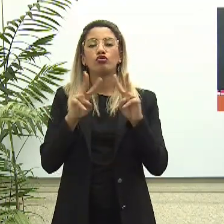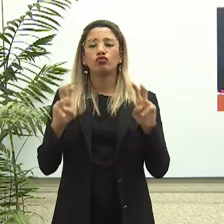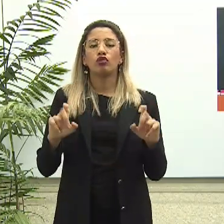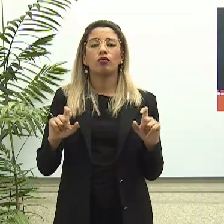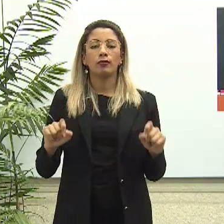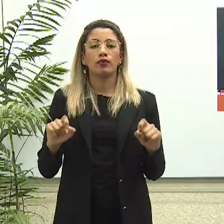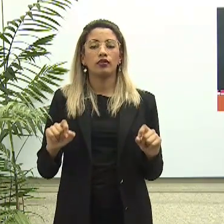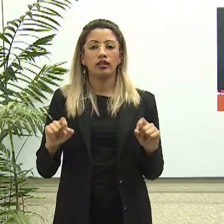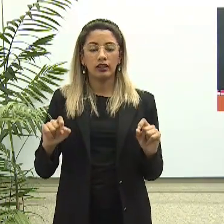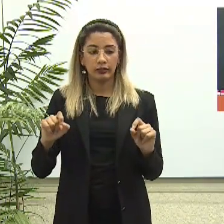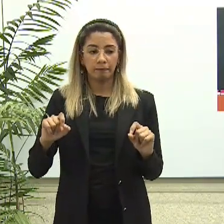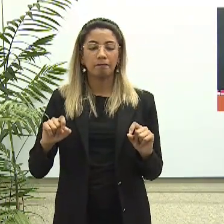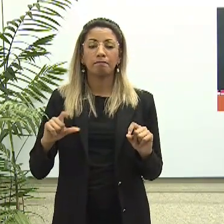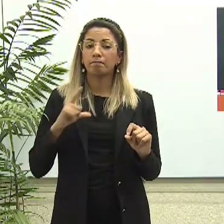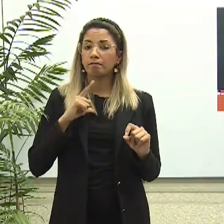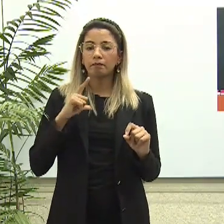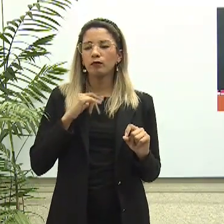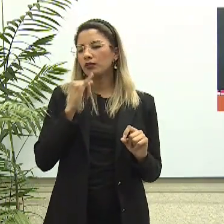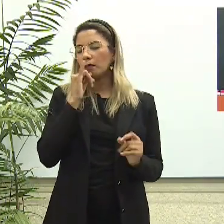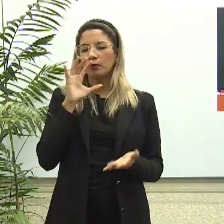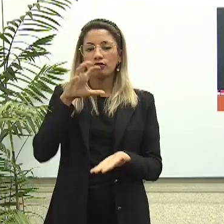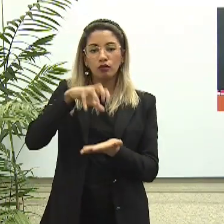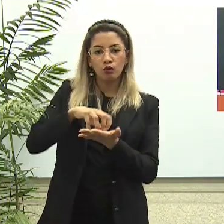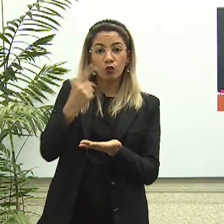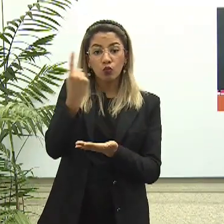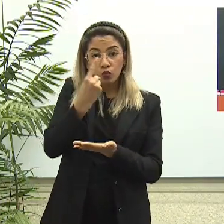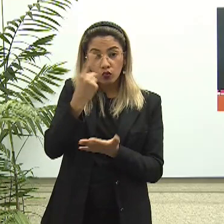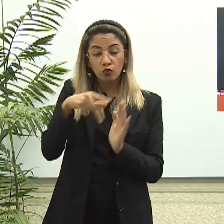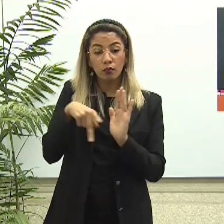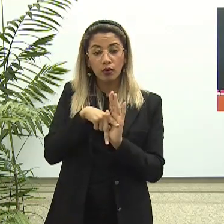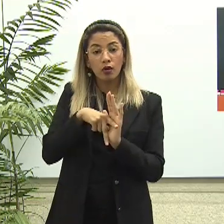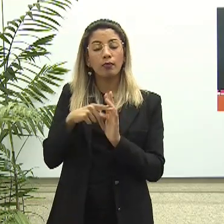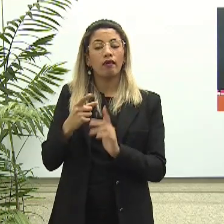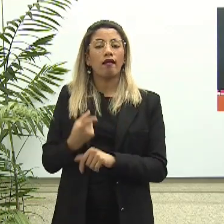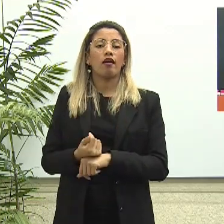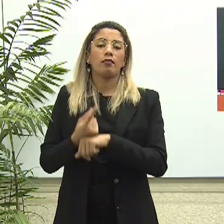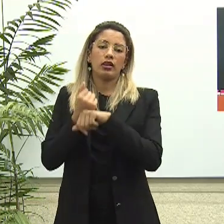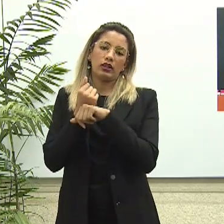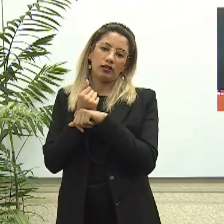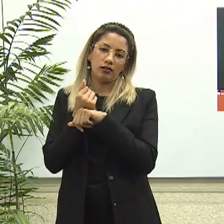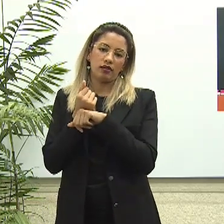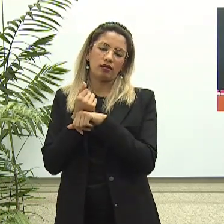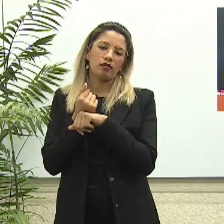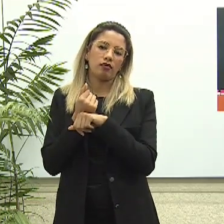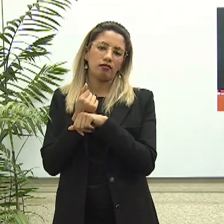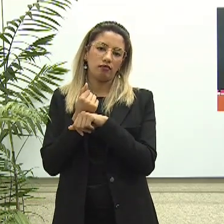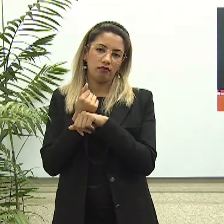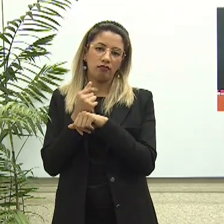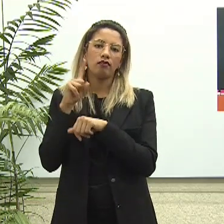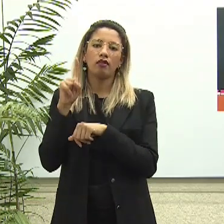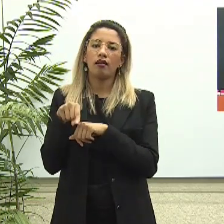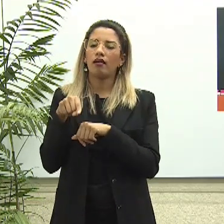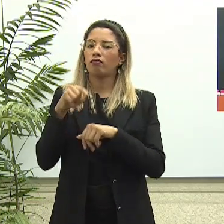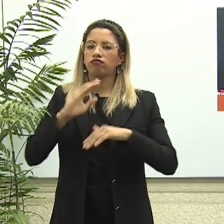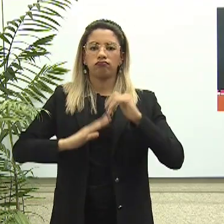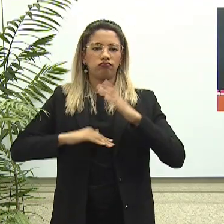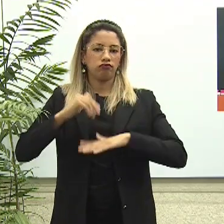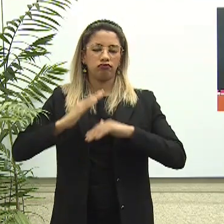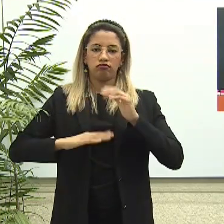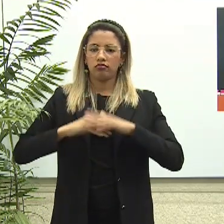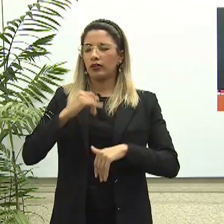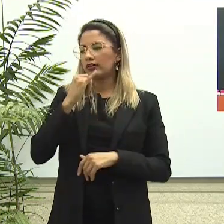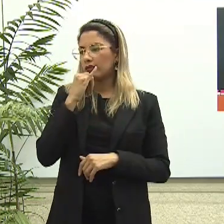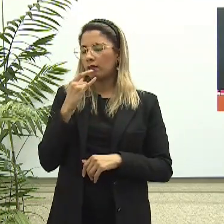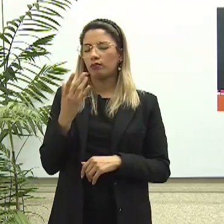centro do setor um da da produção capitalista que é a a a a o o capital produtivo né Você